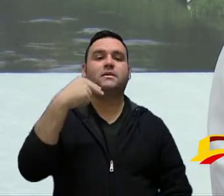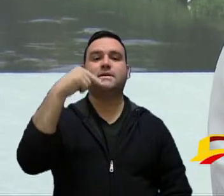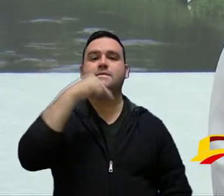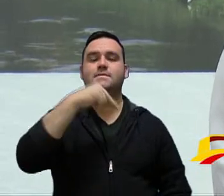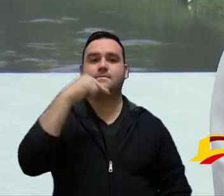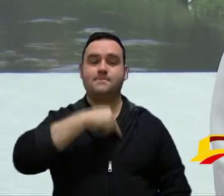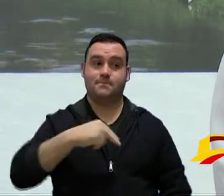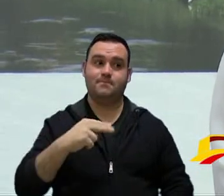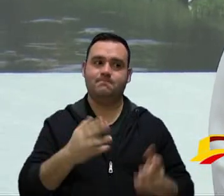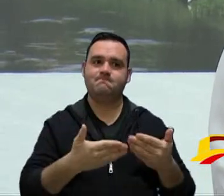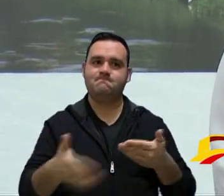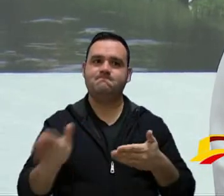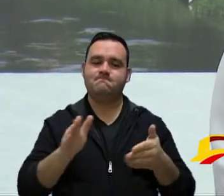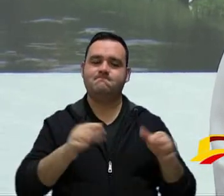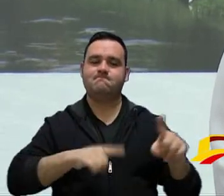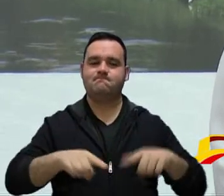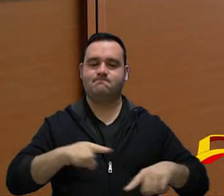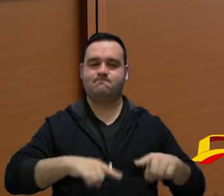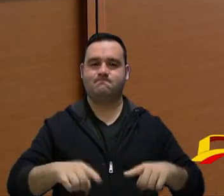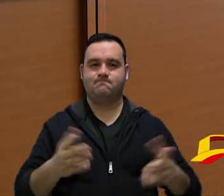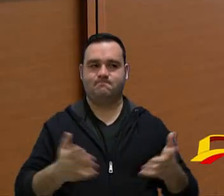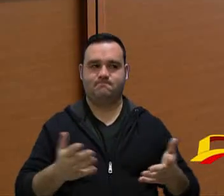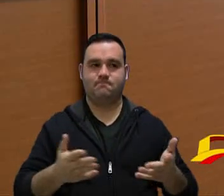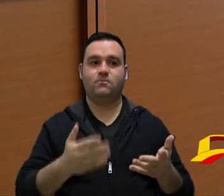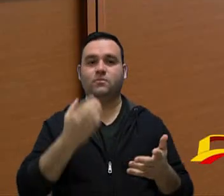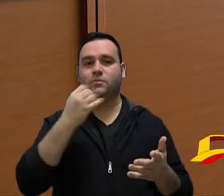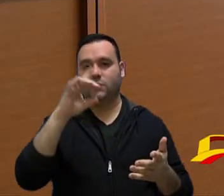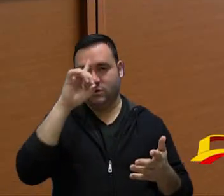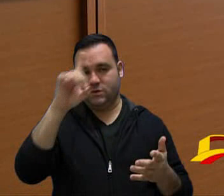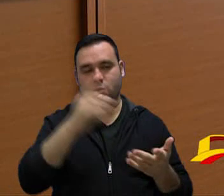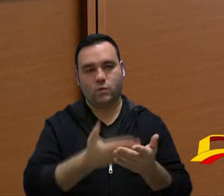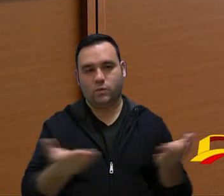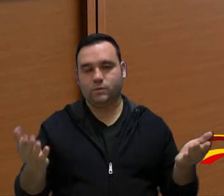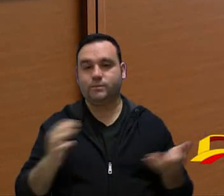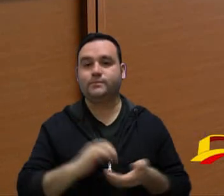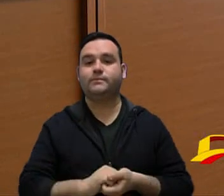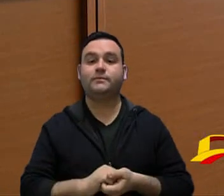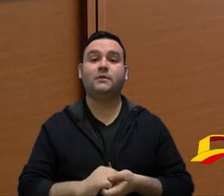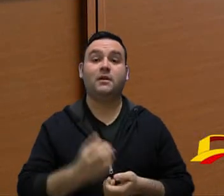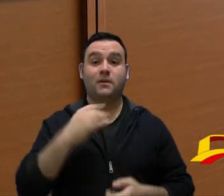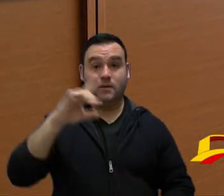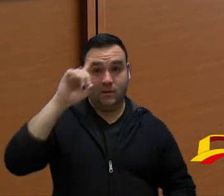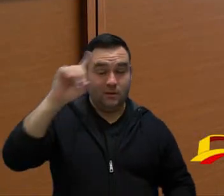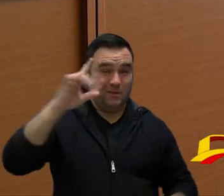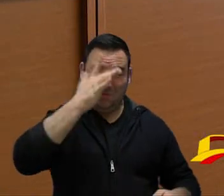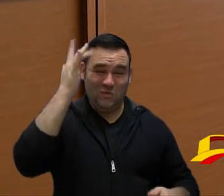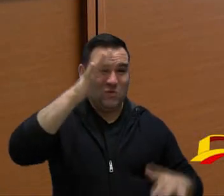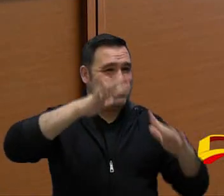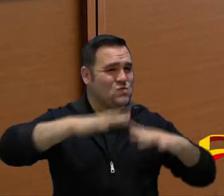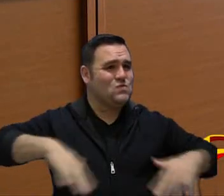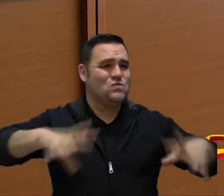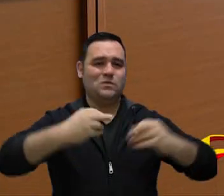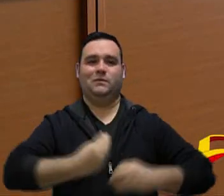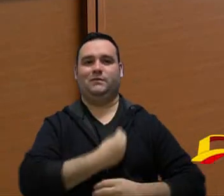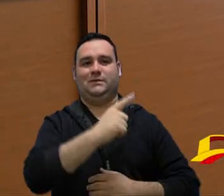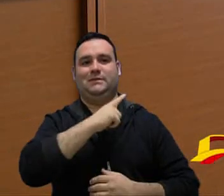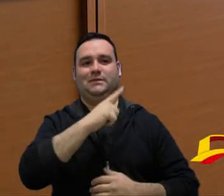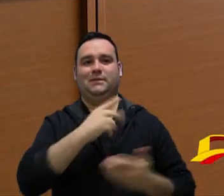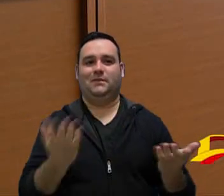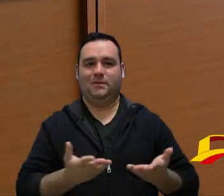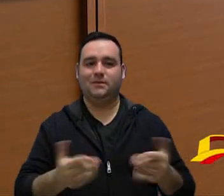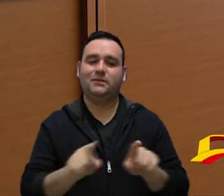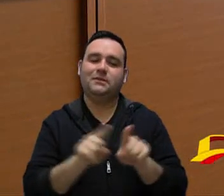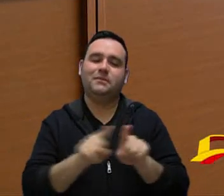vereador anselmo neto que conduzirá os trabalhos ótimo dia a todos bom dia a todas as pessoas que estão presentes